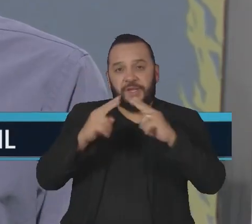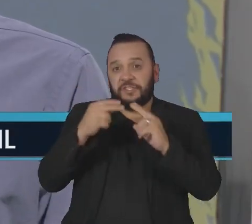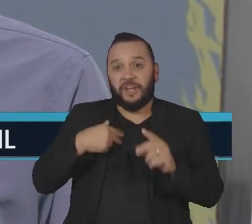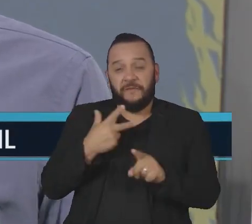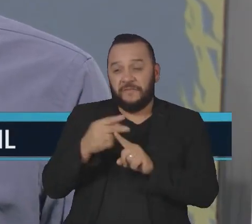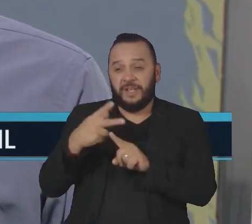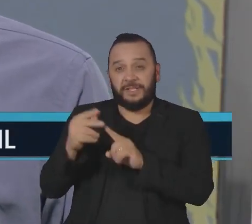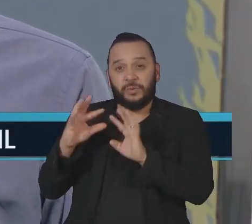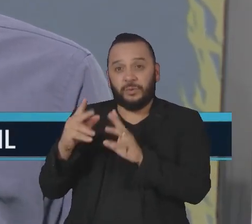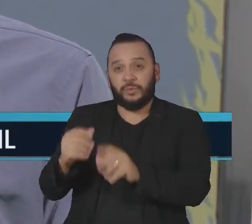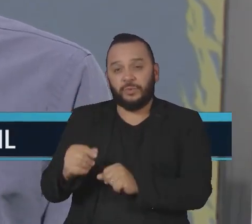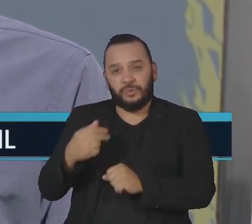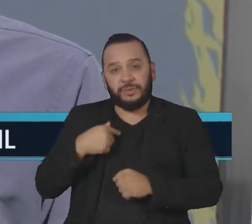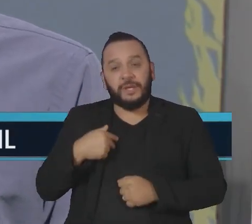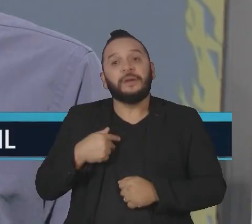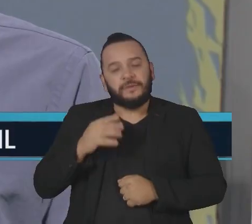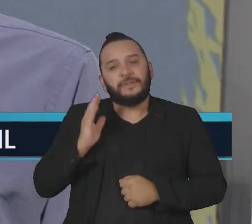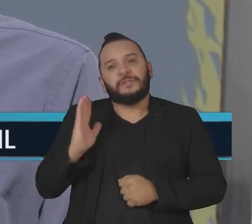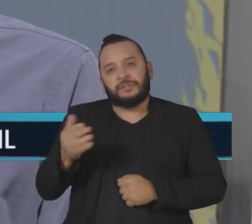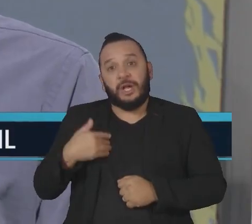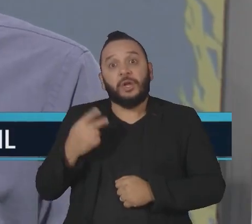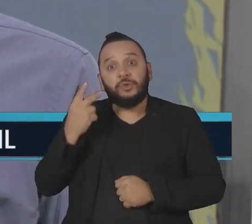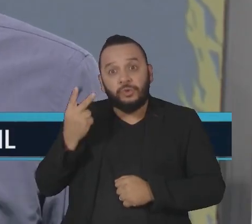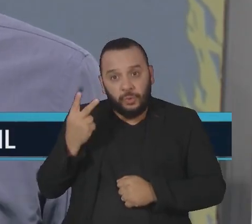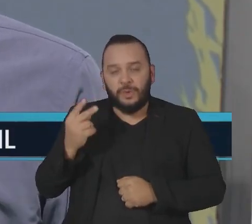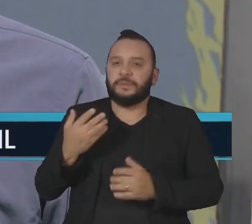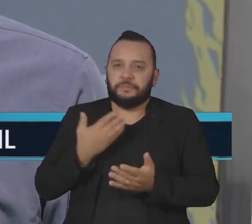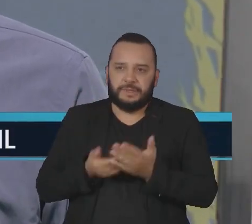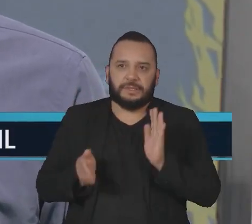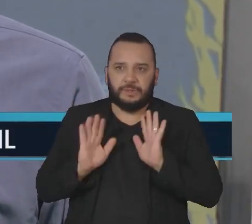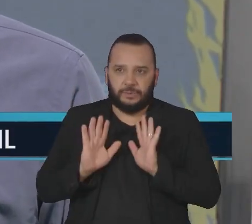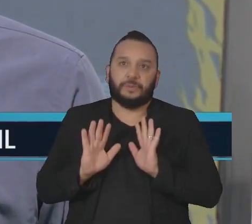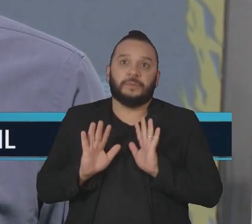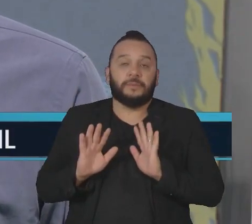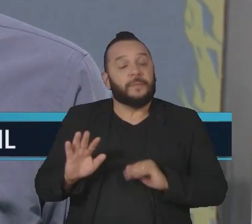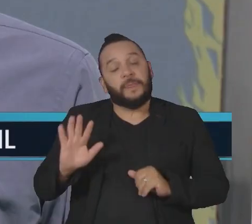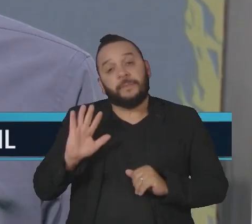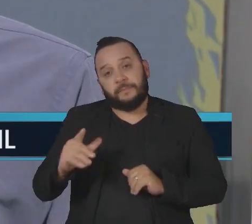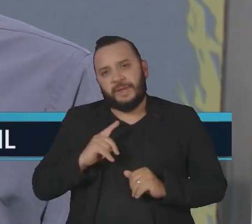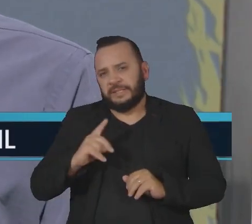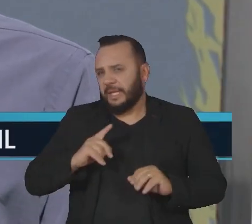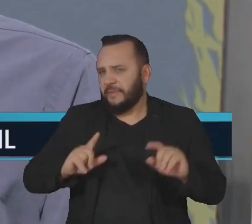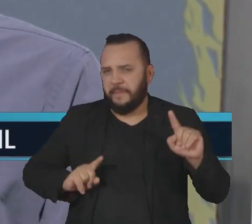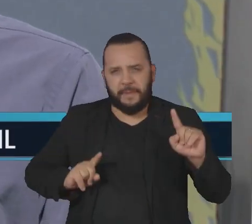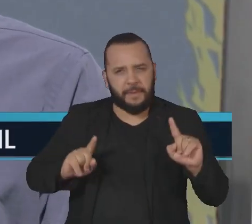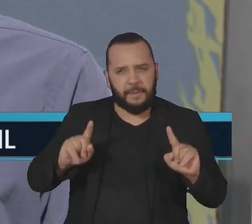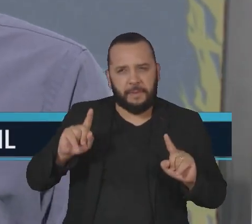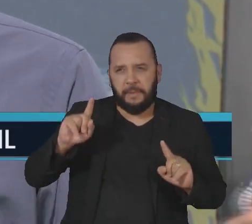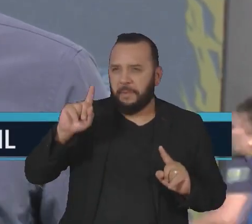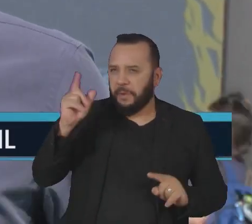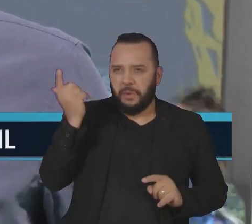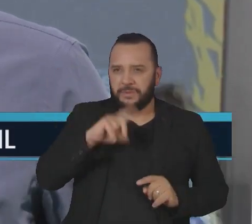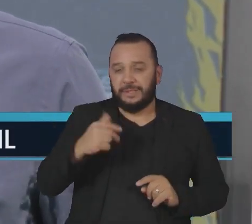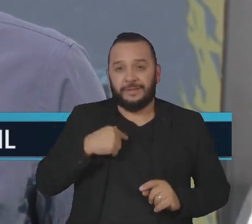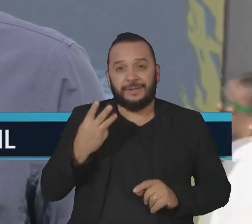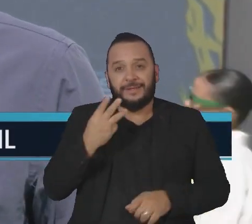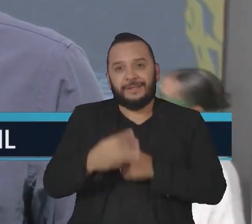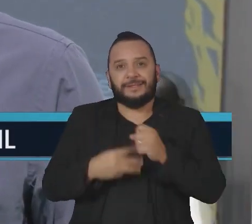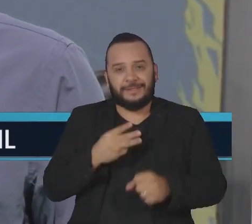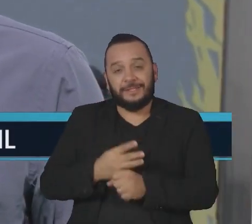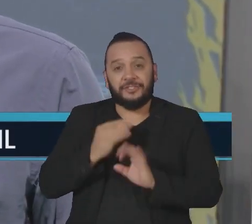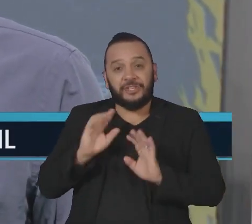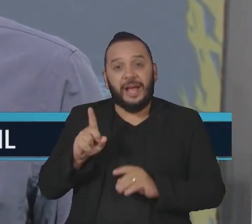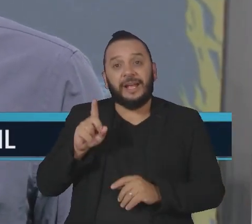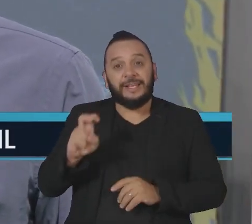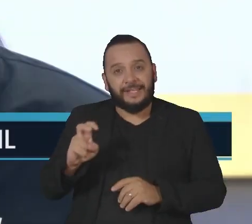perdendo apenas 2 sets, mas também a trajetória de sucesso que vinham construindo. Nos últimos 3 anos, foram 15 pódios